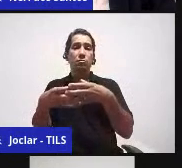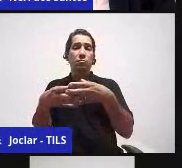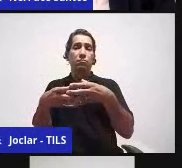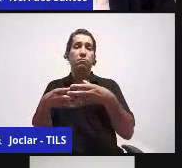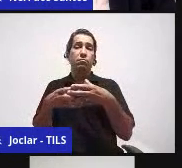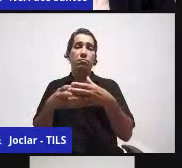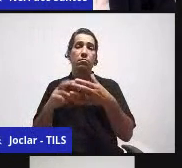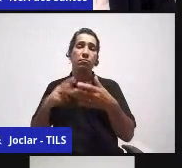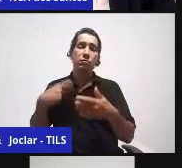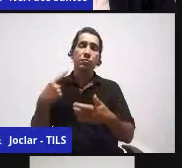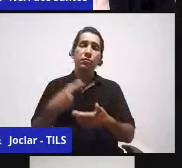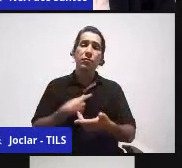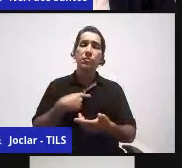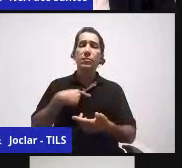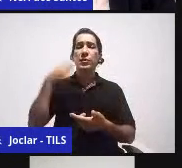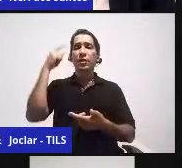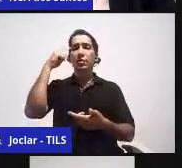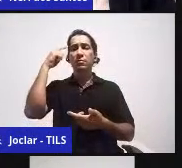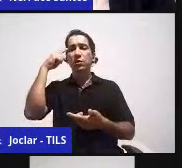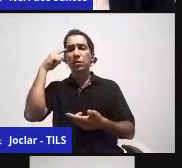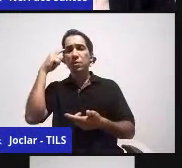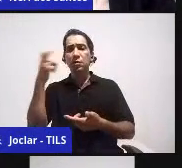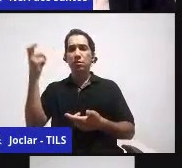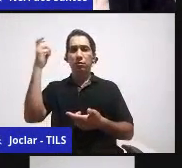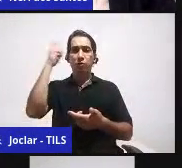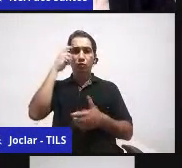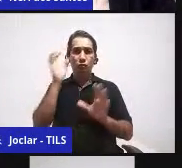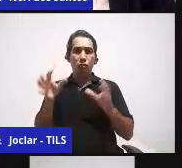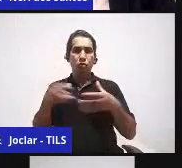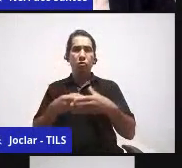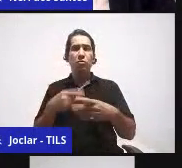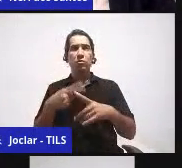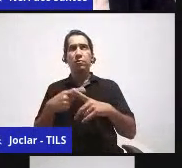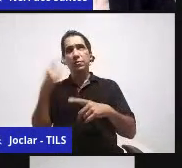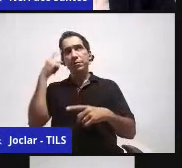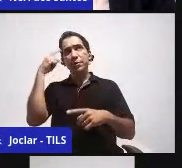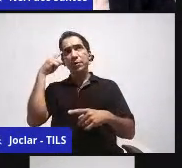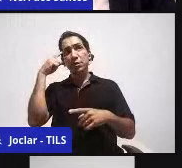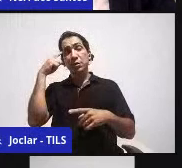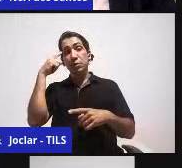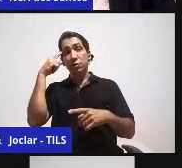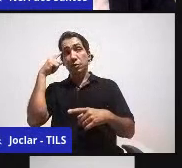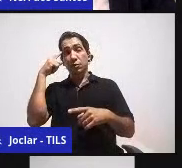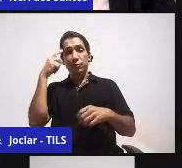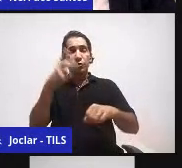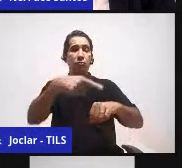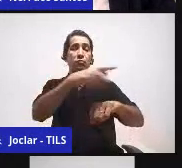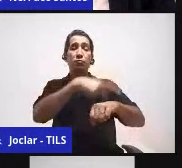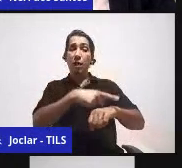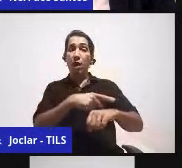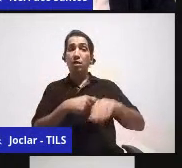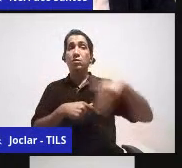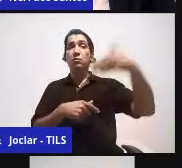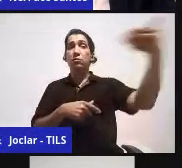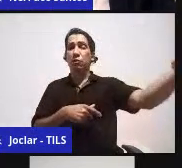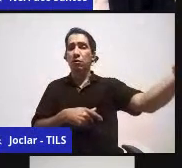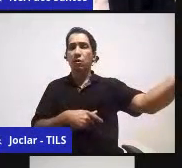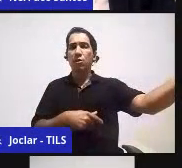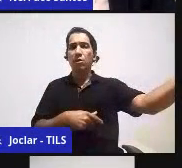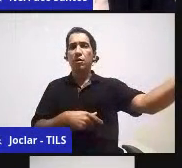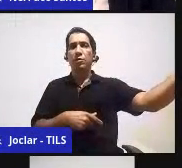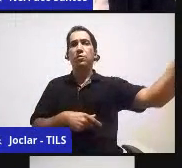tem essa... Quando as pessoas do exterior vêm para o Brasil, eles tendem a nos descrever como